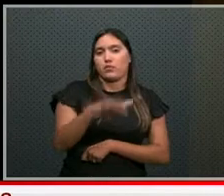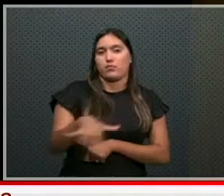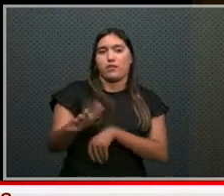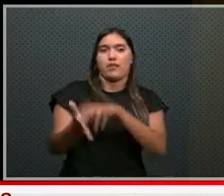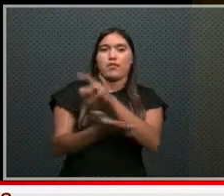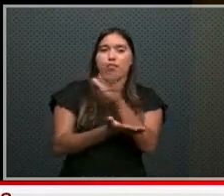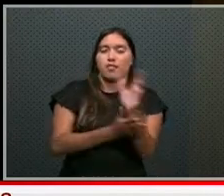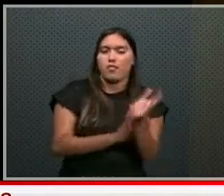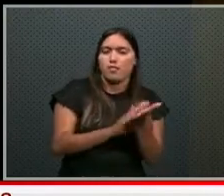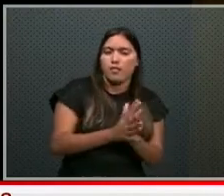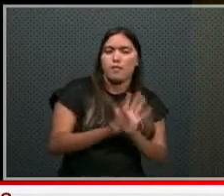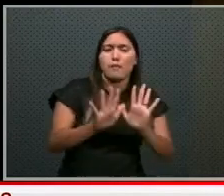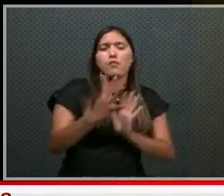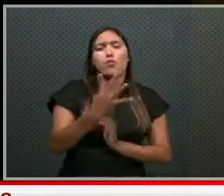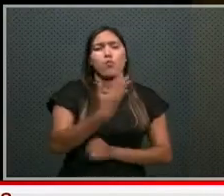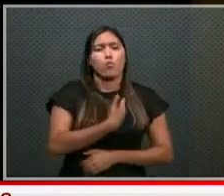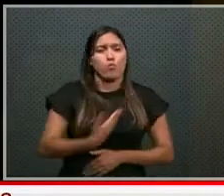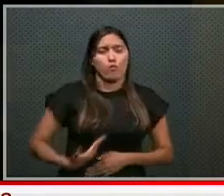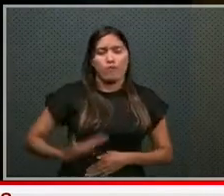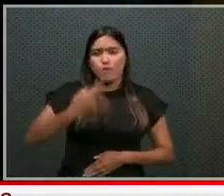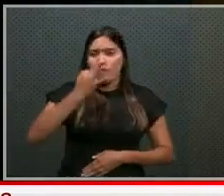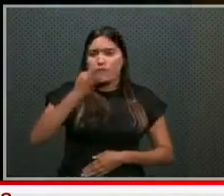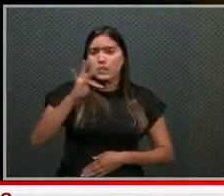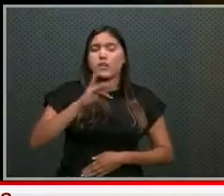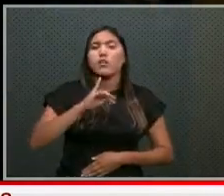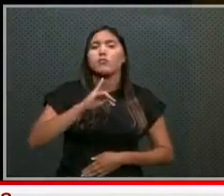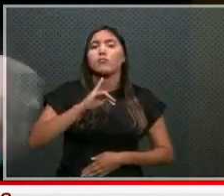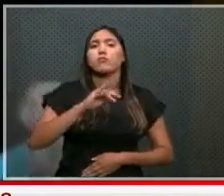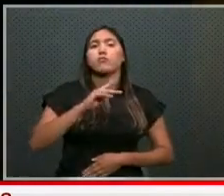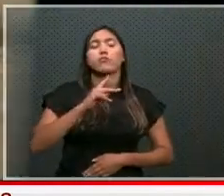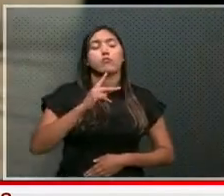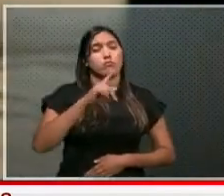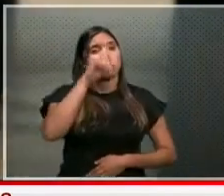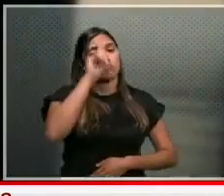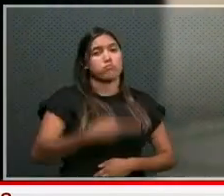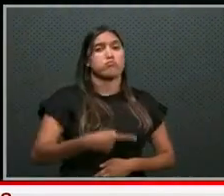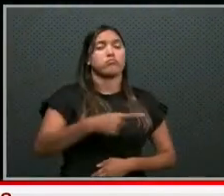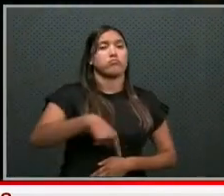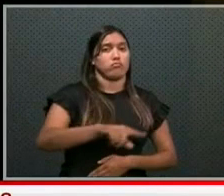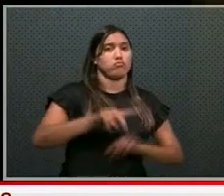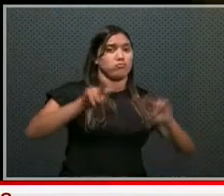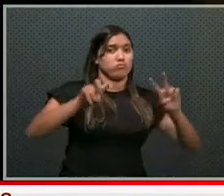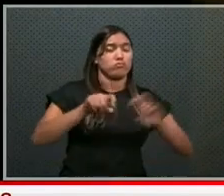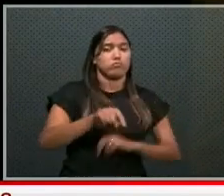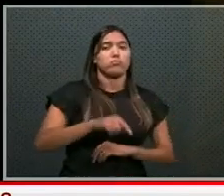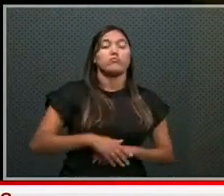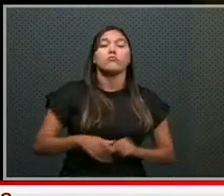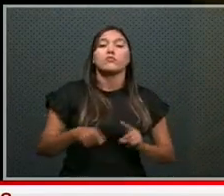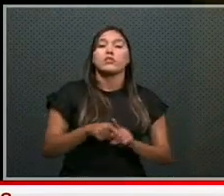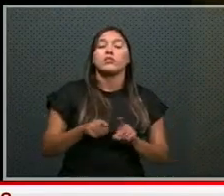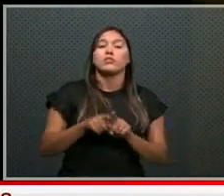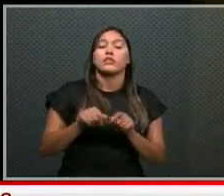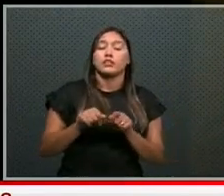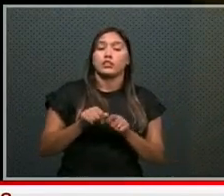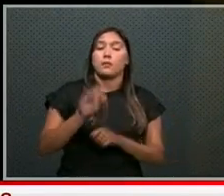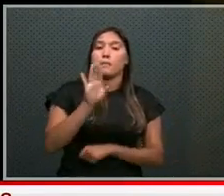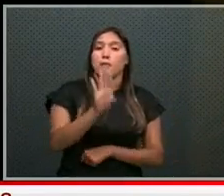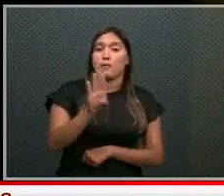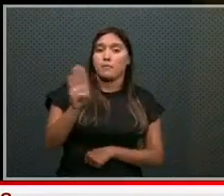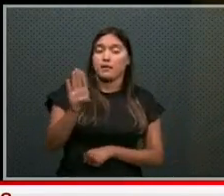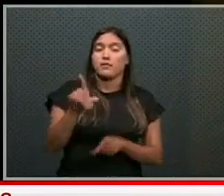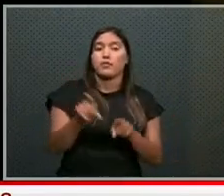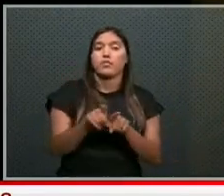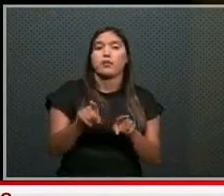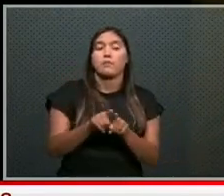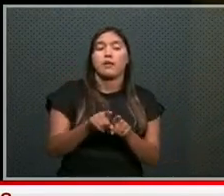e o governo federal determinou isso e mais colocou o Banco do Brasil o Banco da Amazônia e